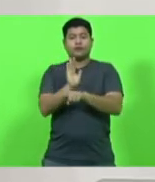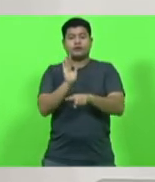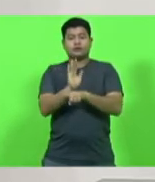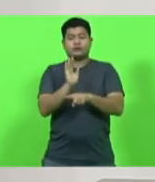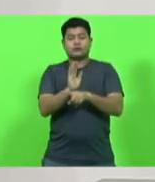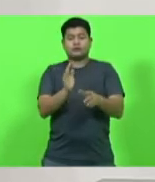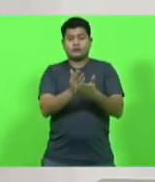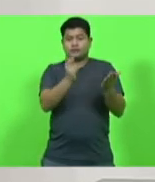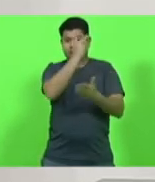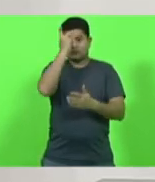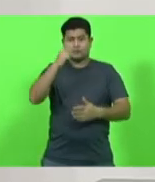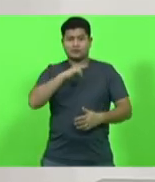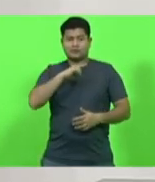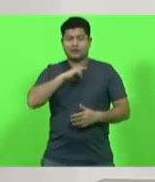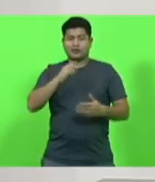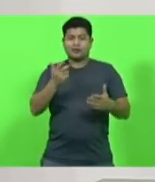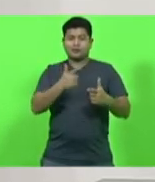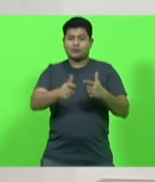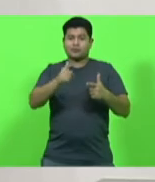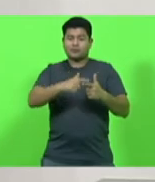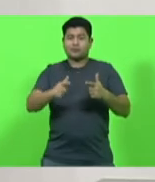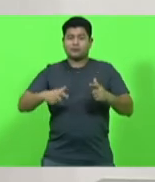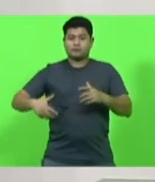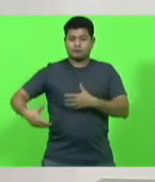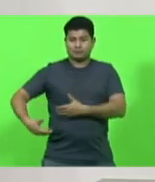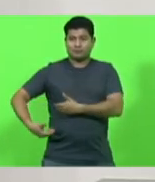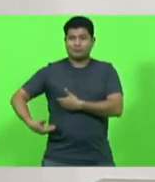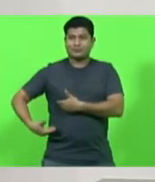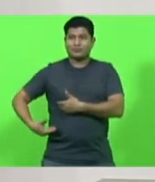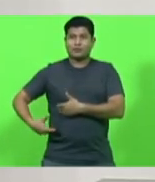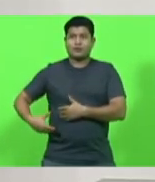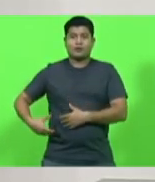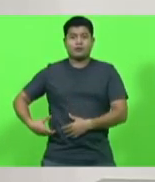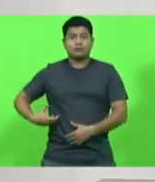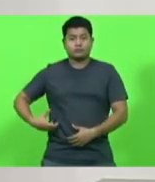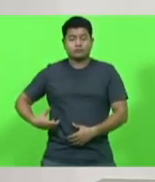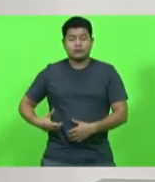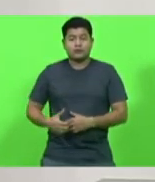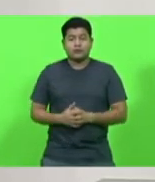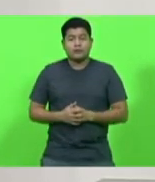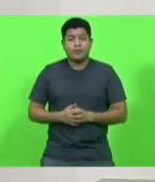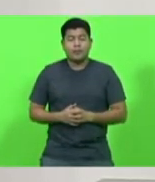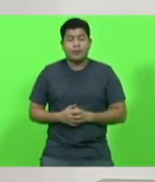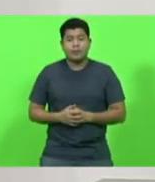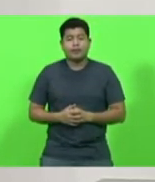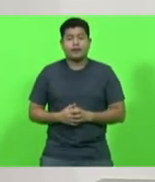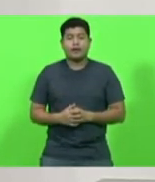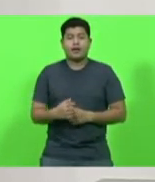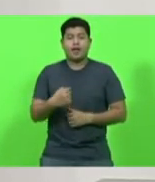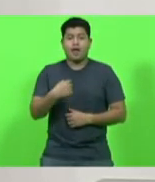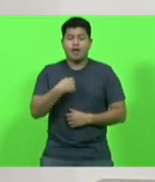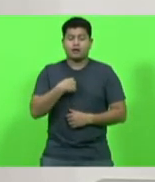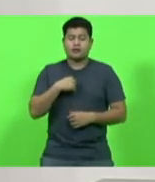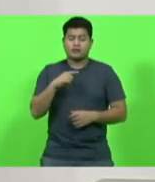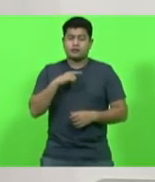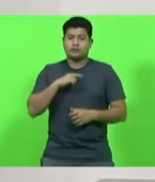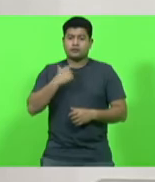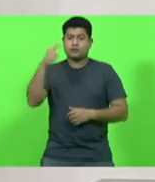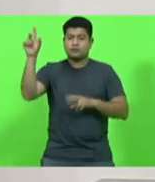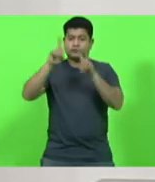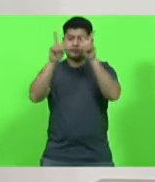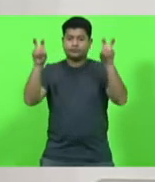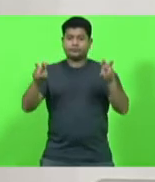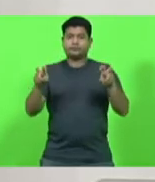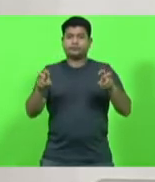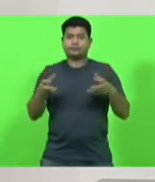encontram nesse estado de urgência. Eu tenho também um outro tema